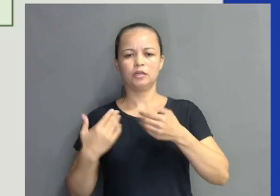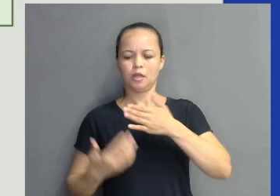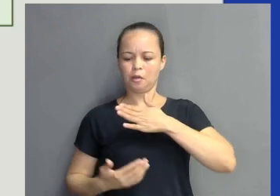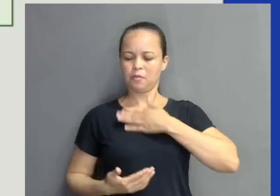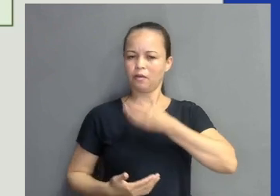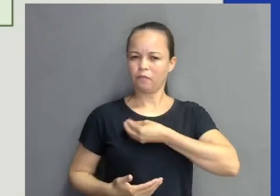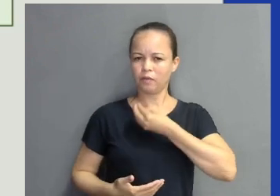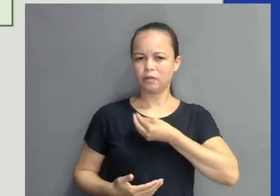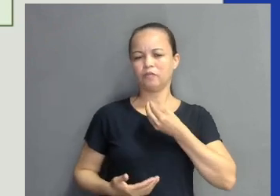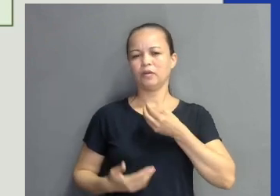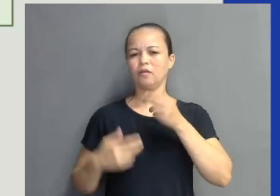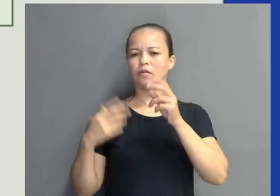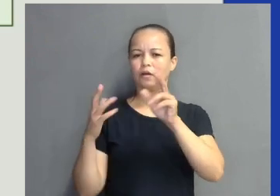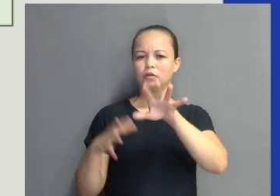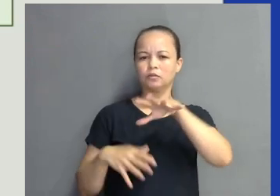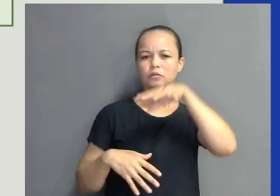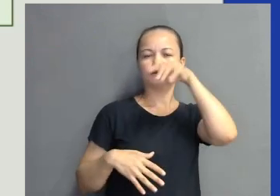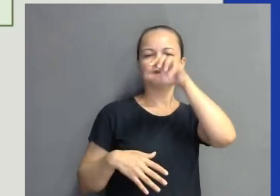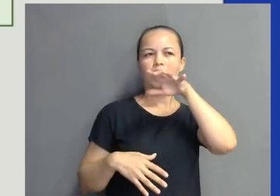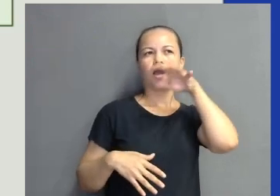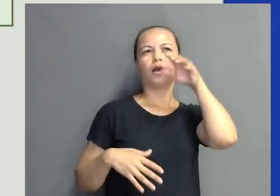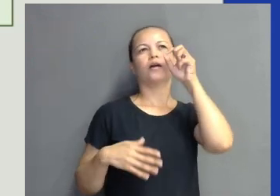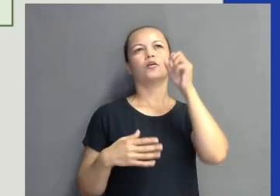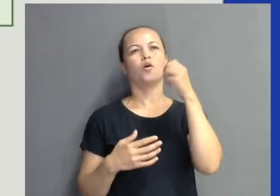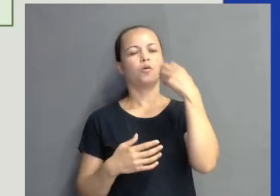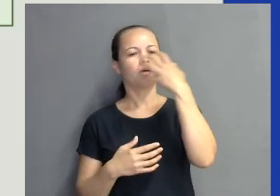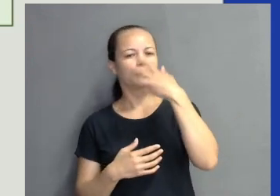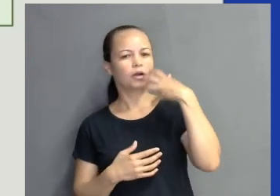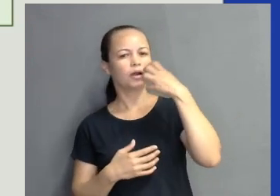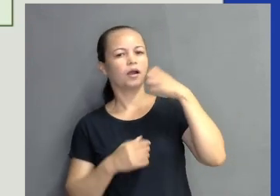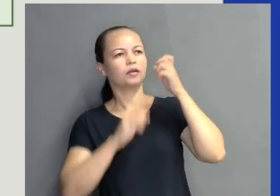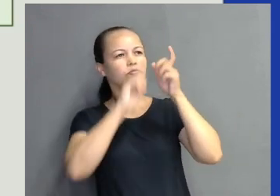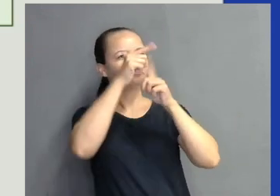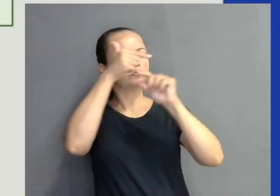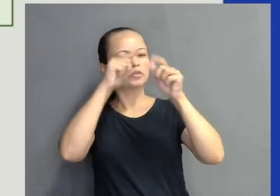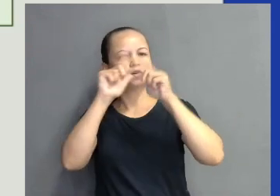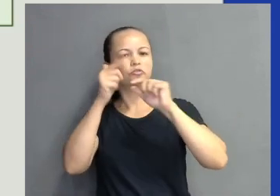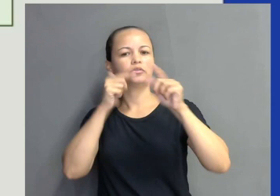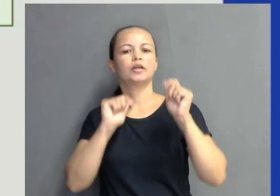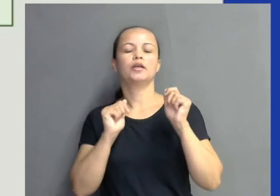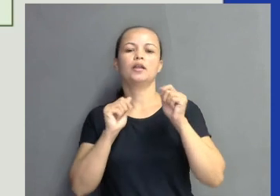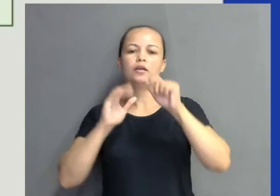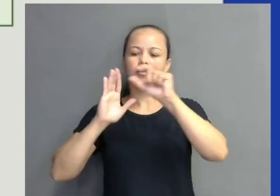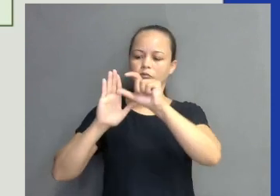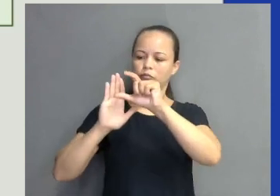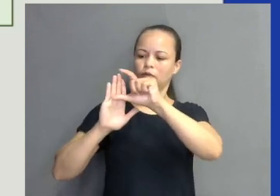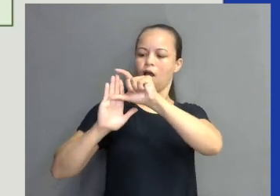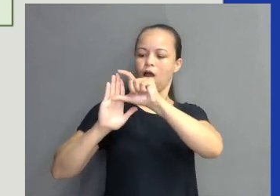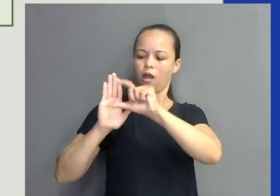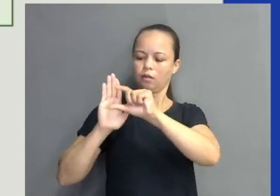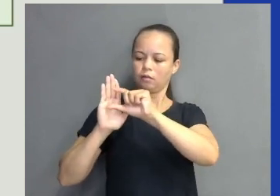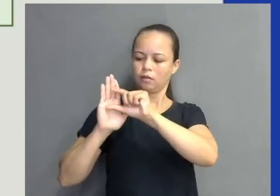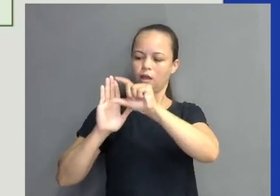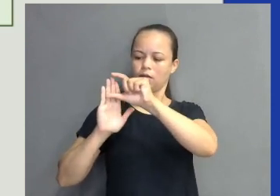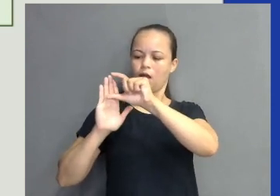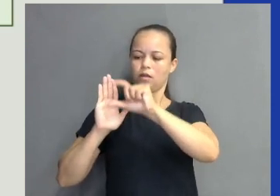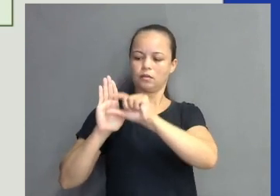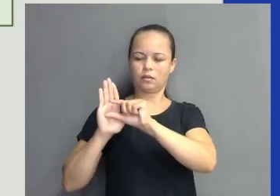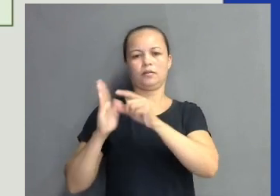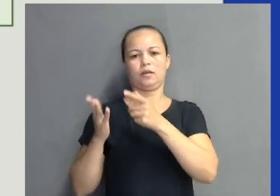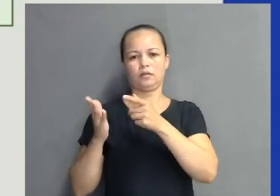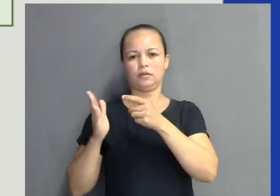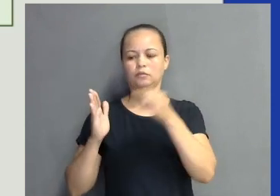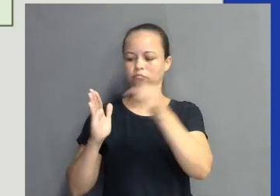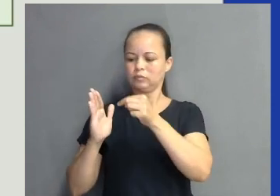utiliza nessa estrofe, né? Como eu falei, é um recorte, mas é uma estrofe, um verso, né? É uma estrofe formada por vários versos,